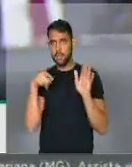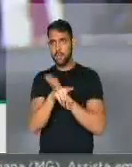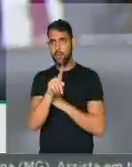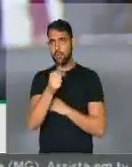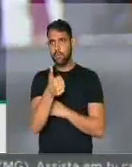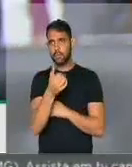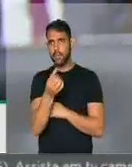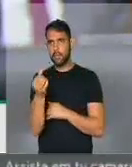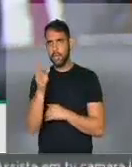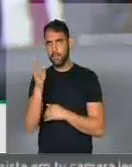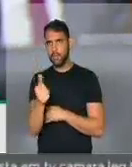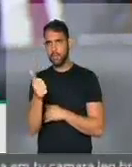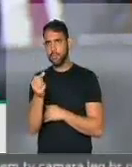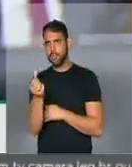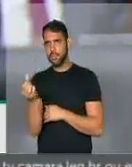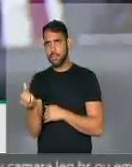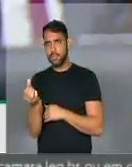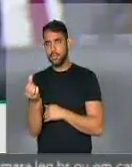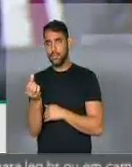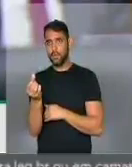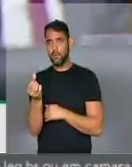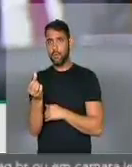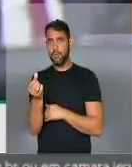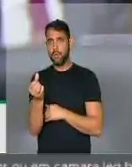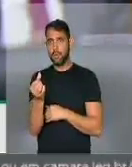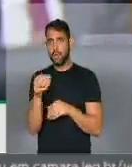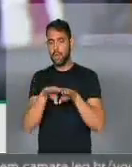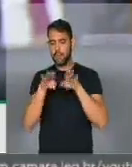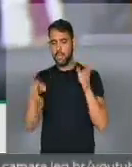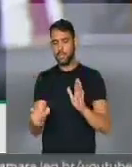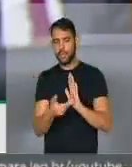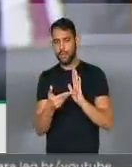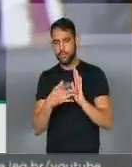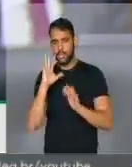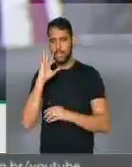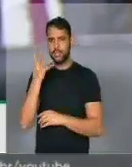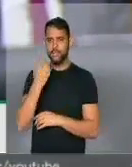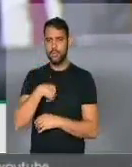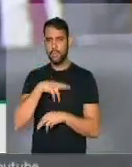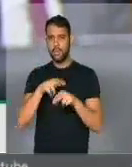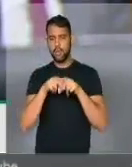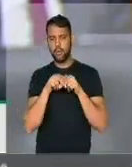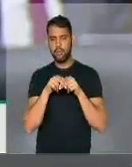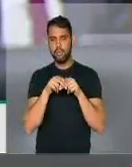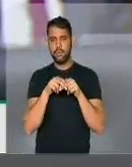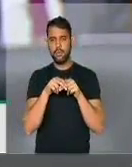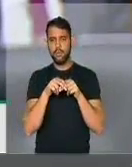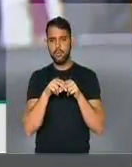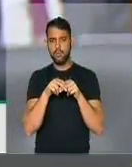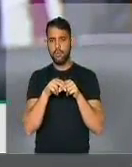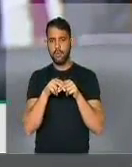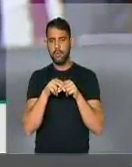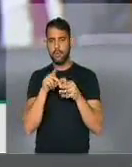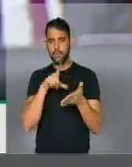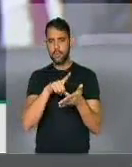ordem 166 de 2016. A mesa da Câmara decidiu que cabe...